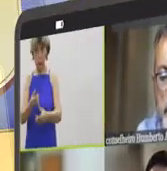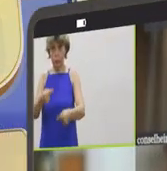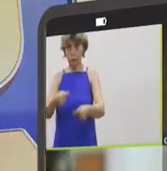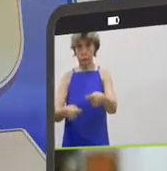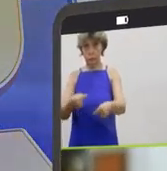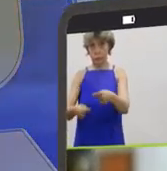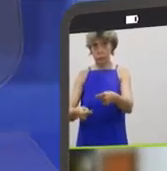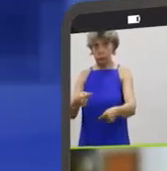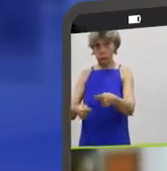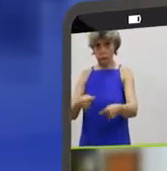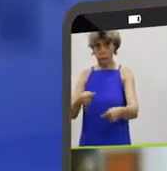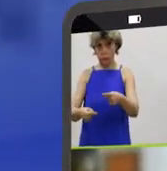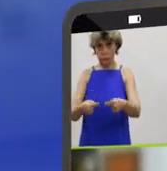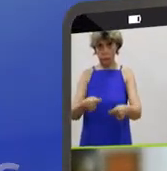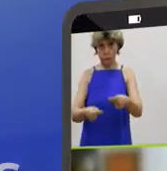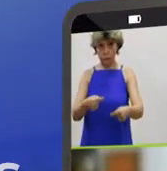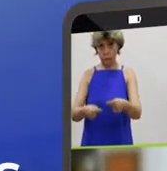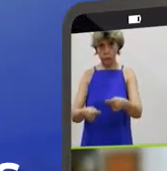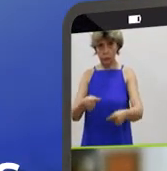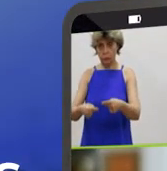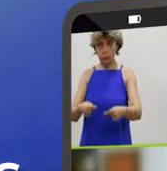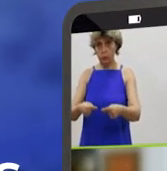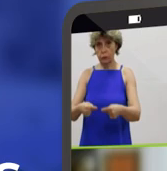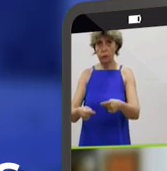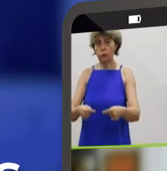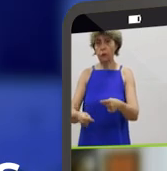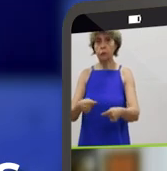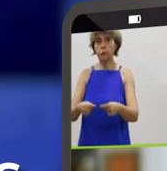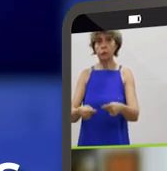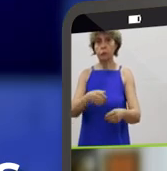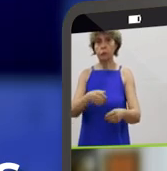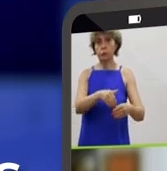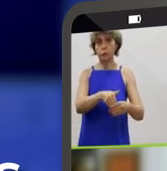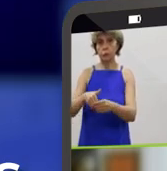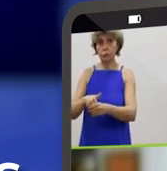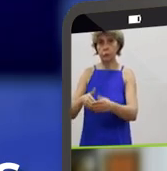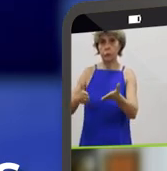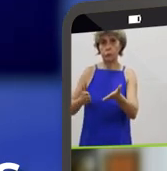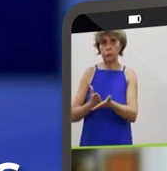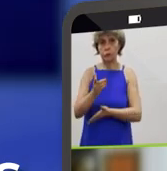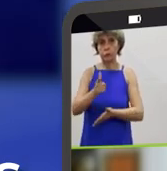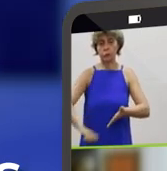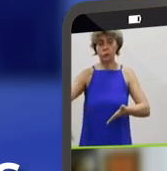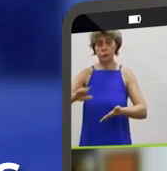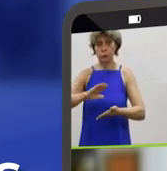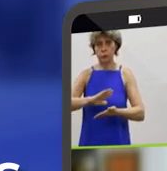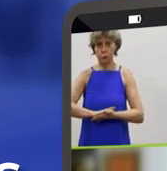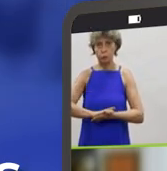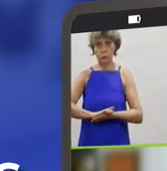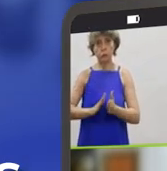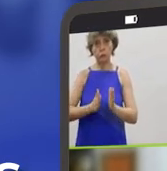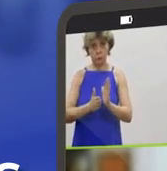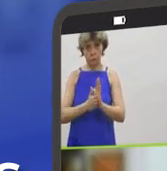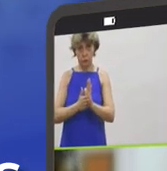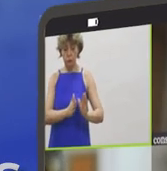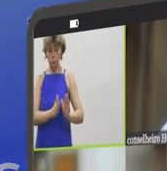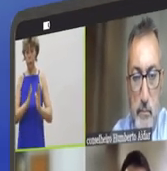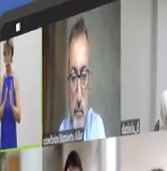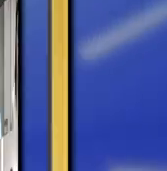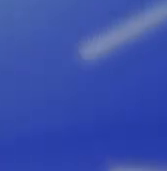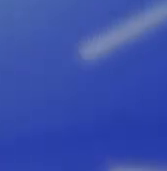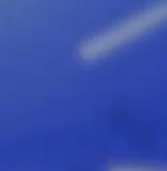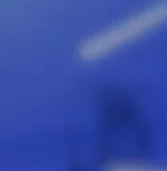Em sessão extraordinária realizada na quarta-feira, 23 de outubro, a 2ª Câmara do Tribunal de Contas dos Municípios do Estado de Goiás